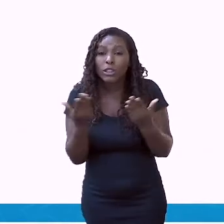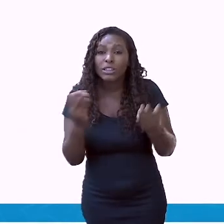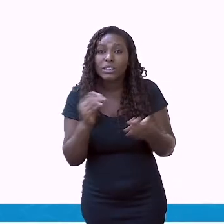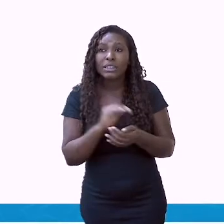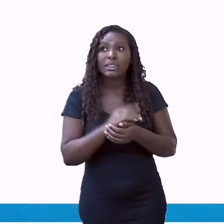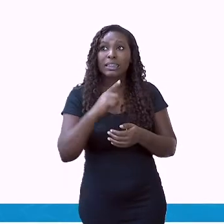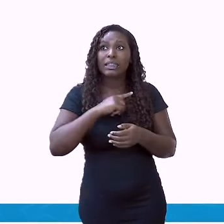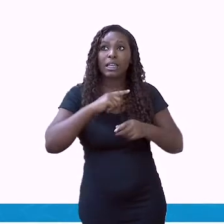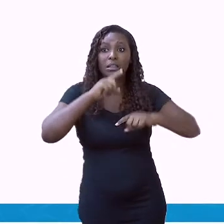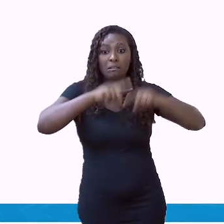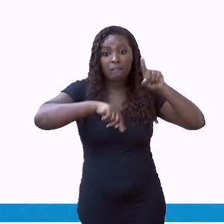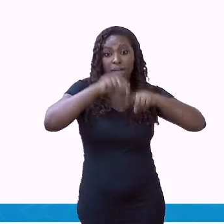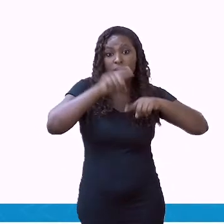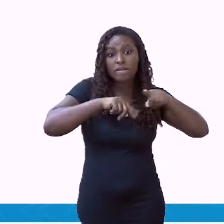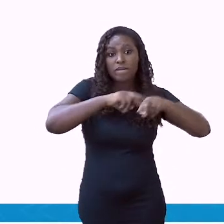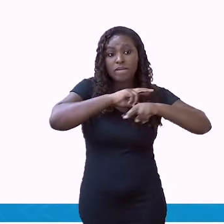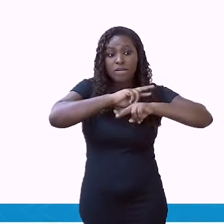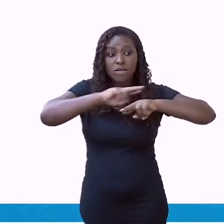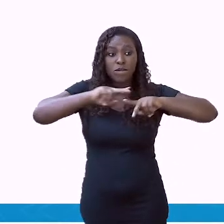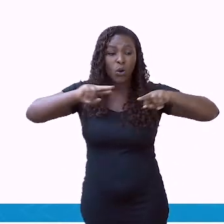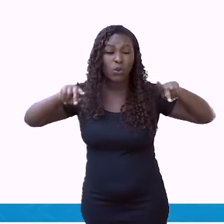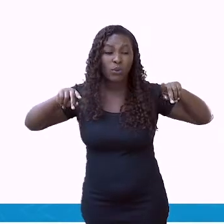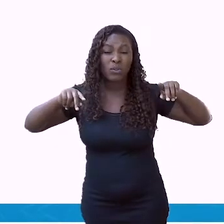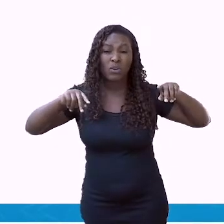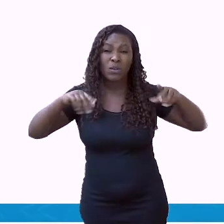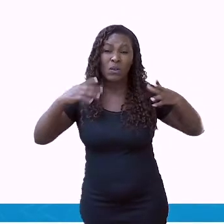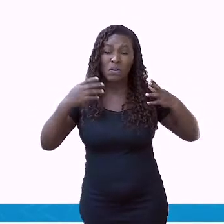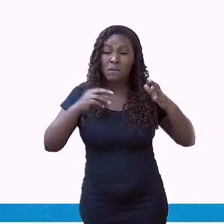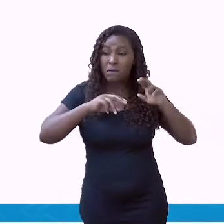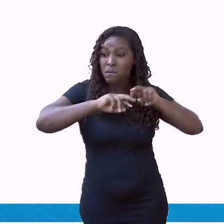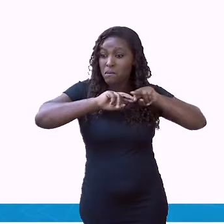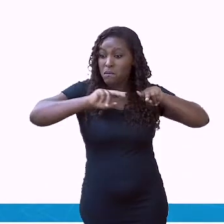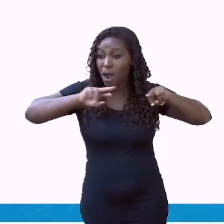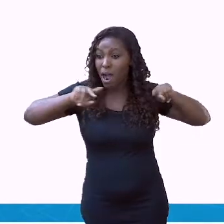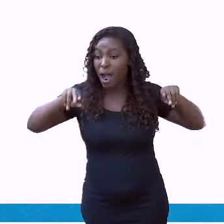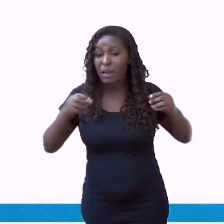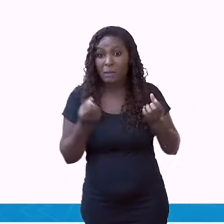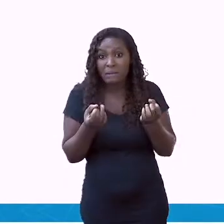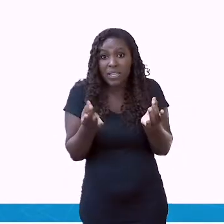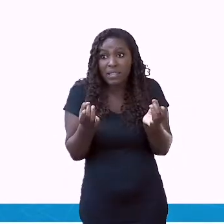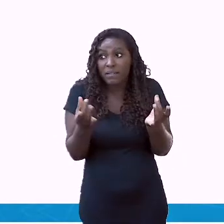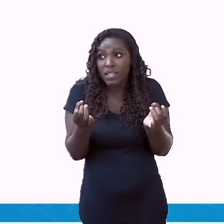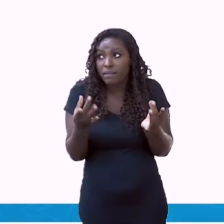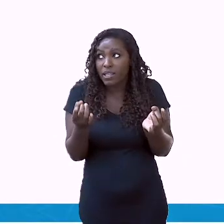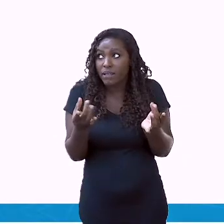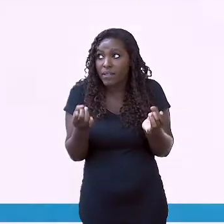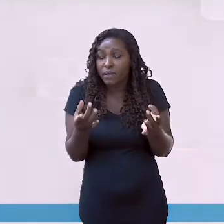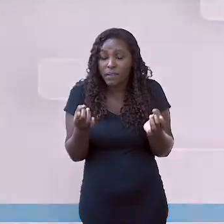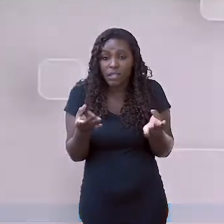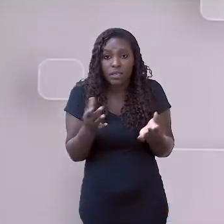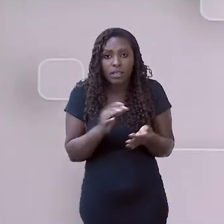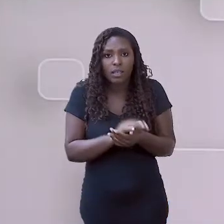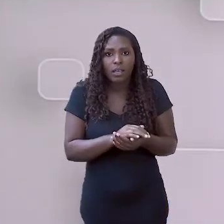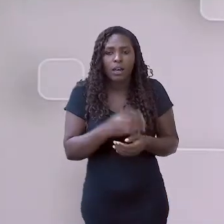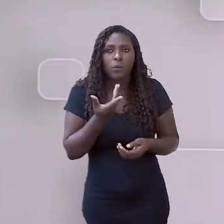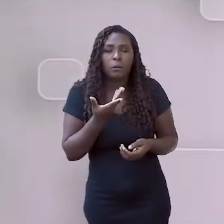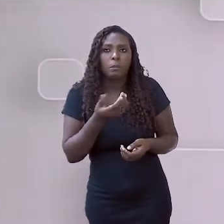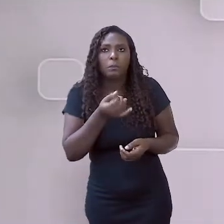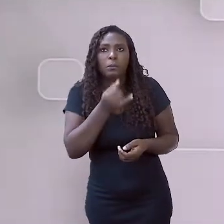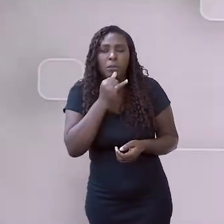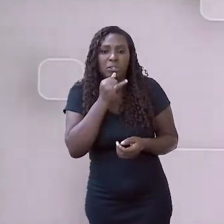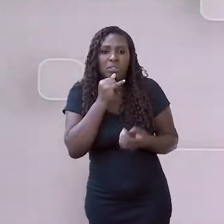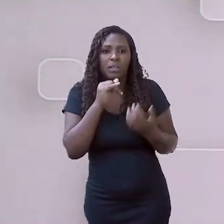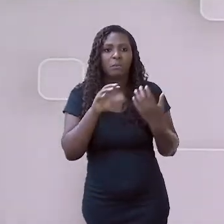Pessoal, indução ao consumo. Lembra que eu falei para você, pergunta para o teu pai, para a tua mãe, como que